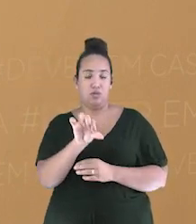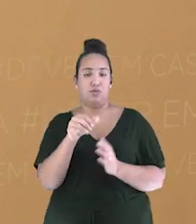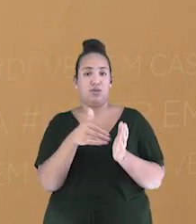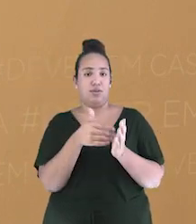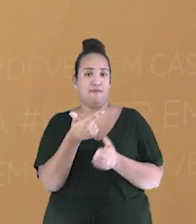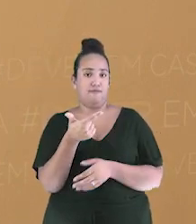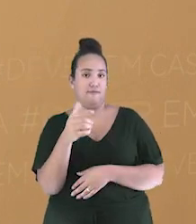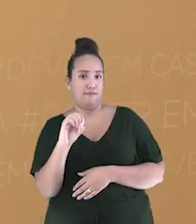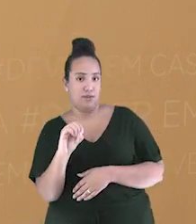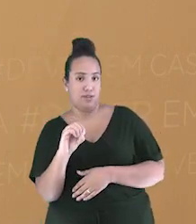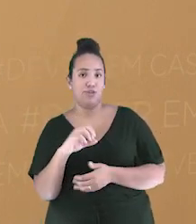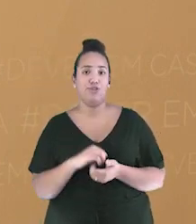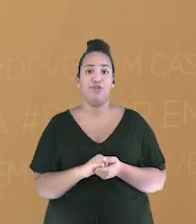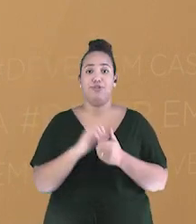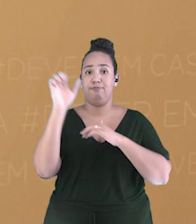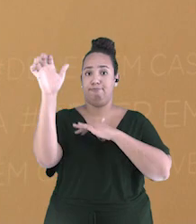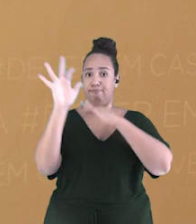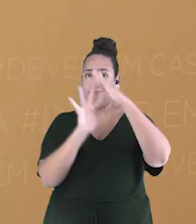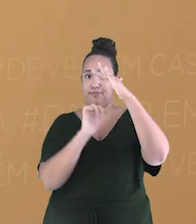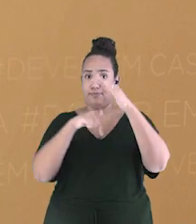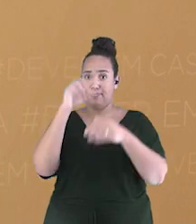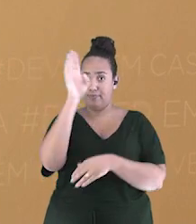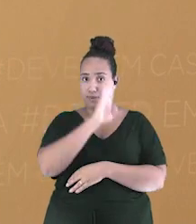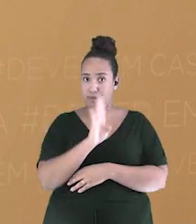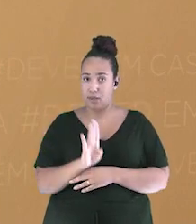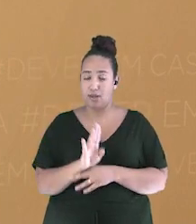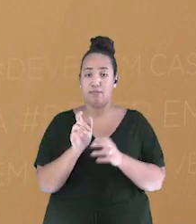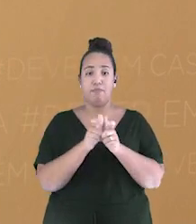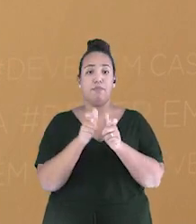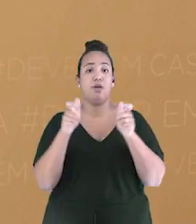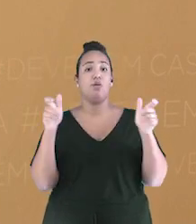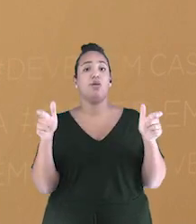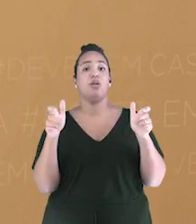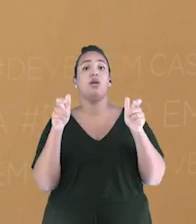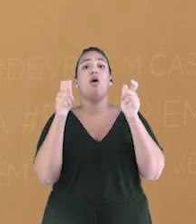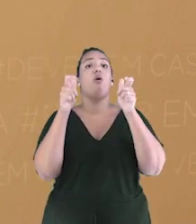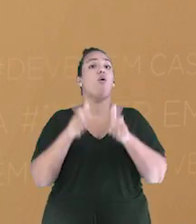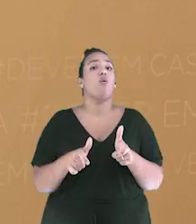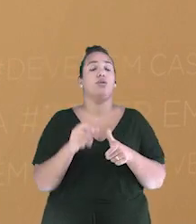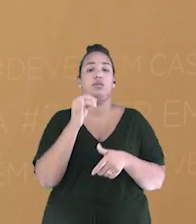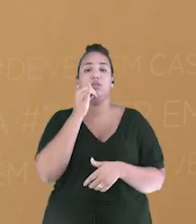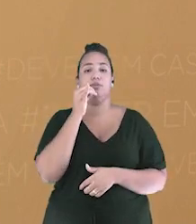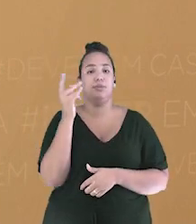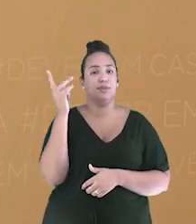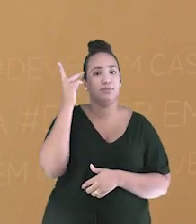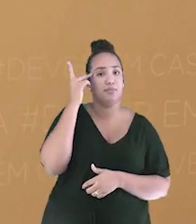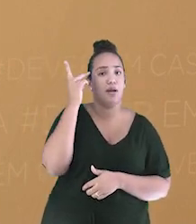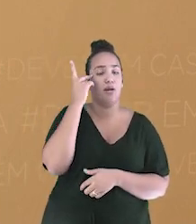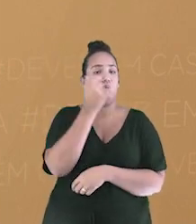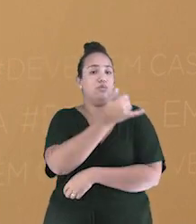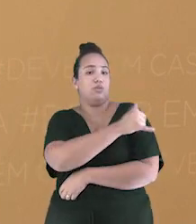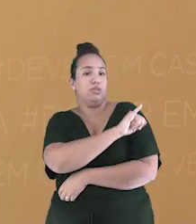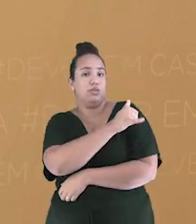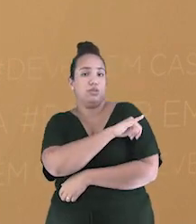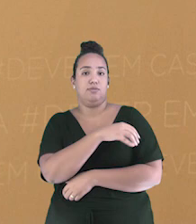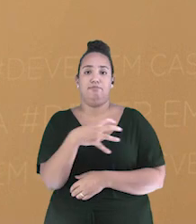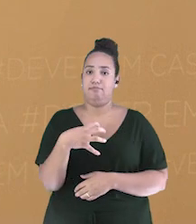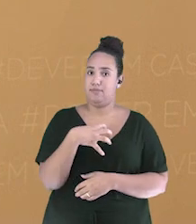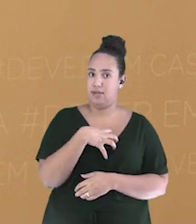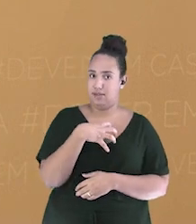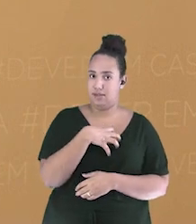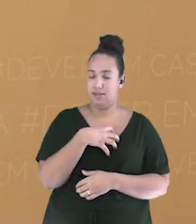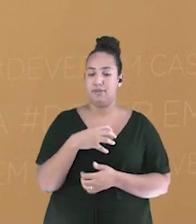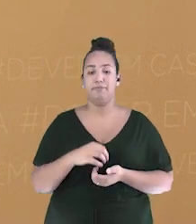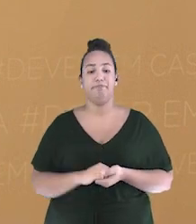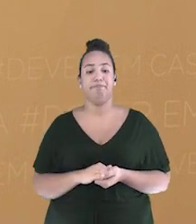após chegarem aqui, a maioria deles se dirigia para São Paulo, Rio de Janeiro e Bahia.